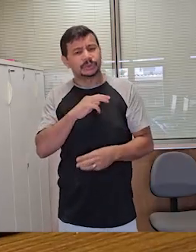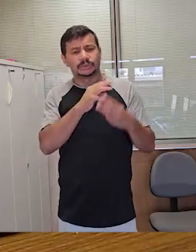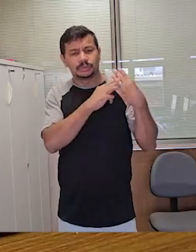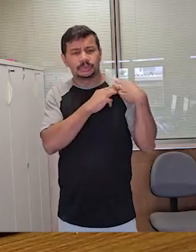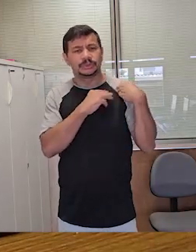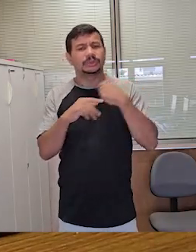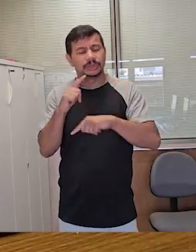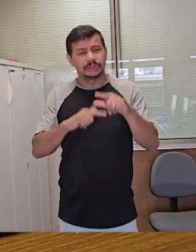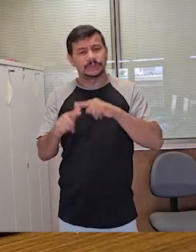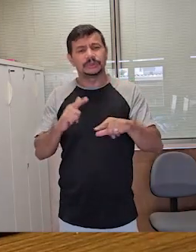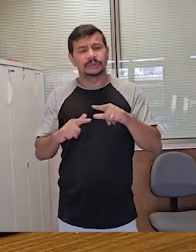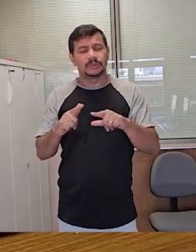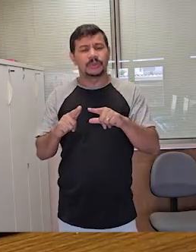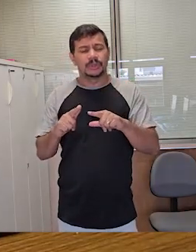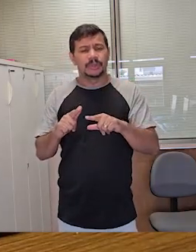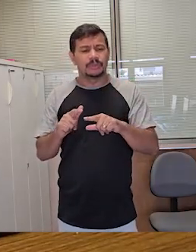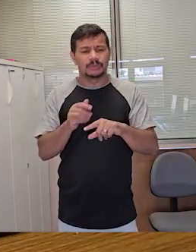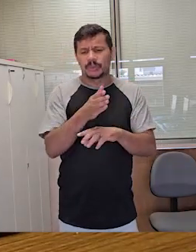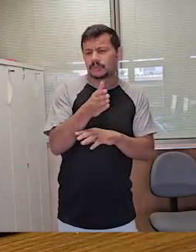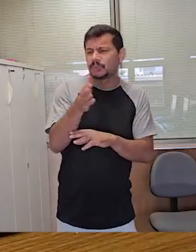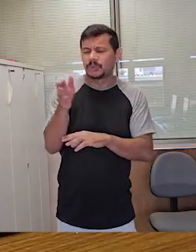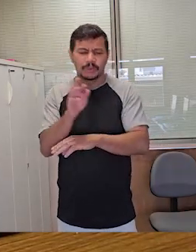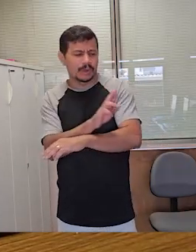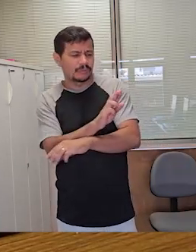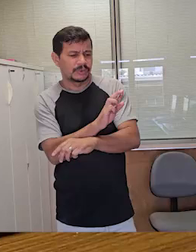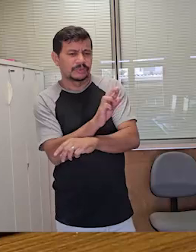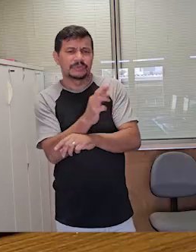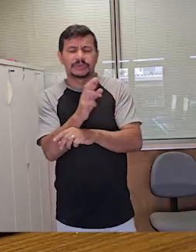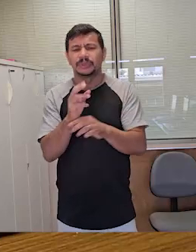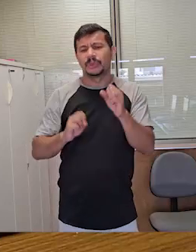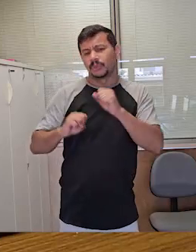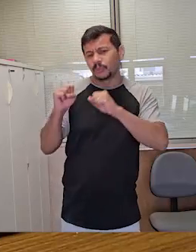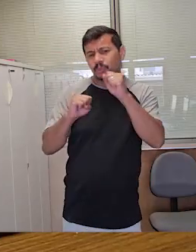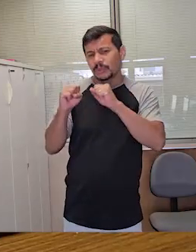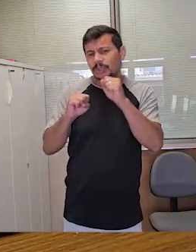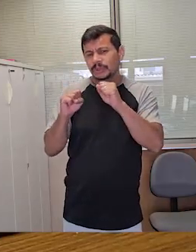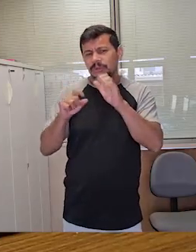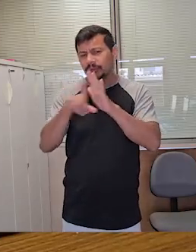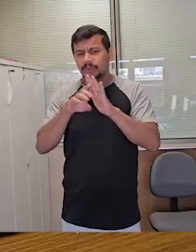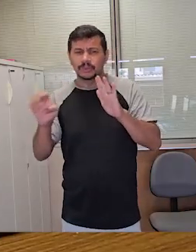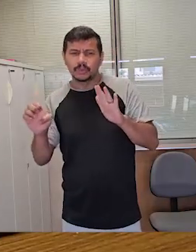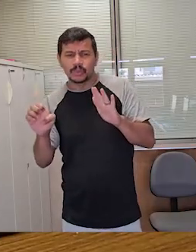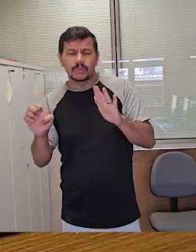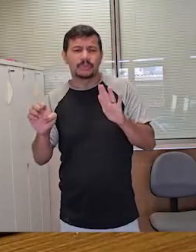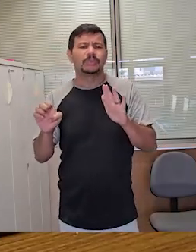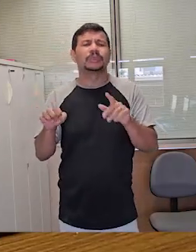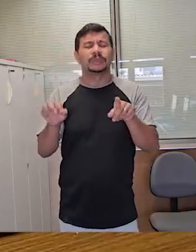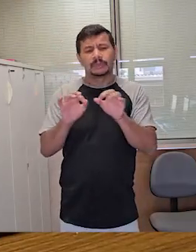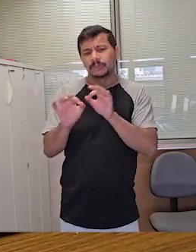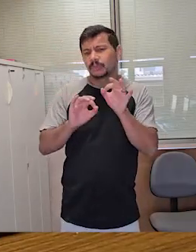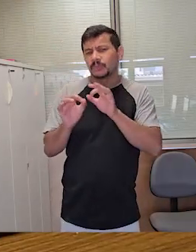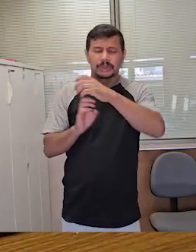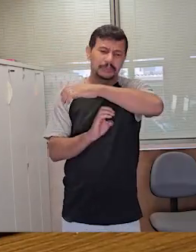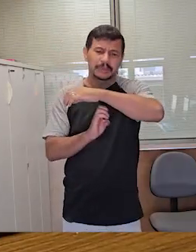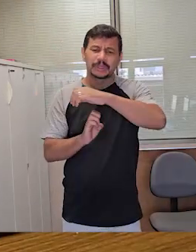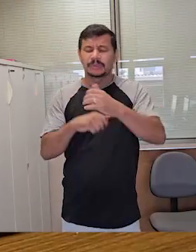Trabalho como um órgão que atua, que deve fazer fiscalização e deve fazer normas, regras, para que as